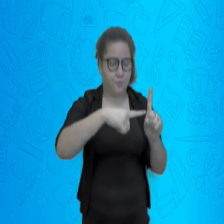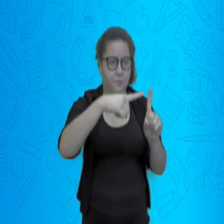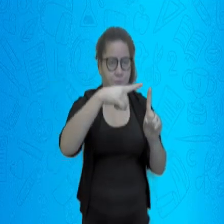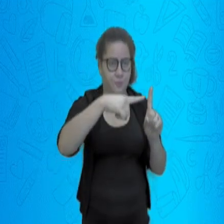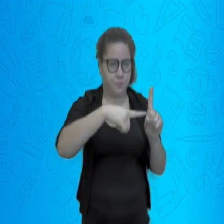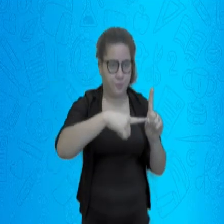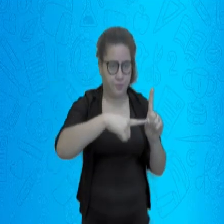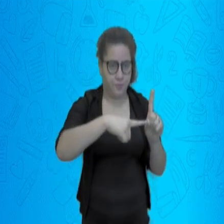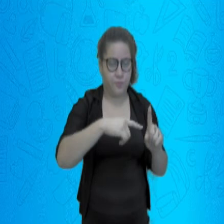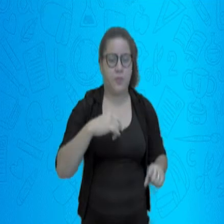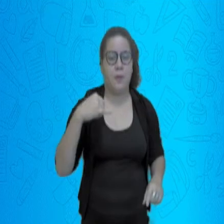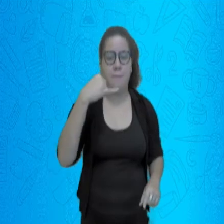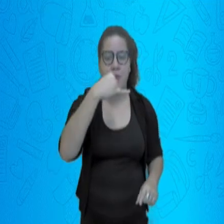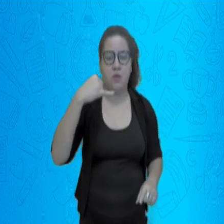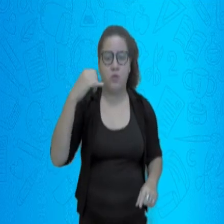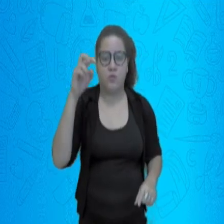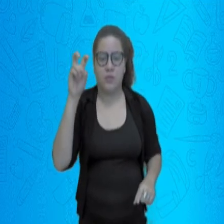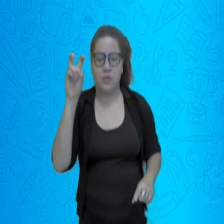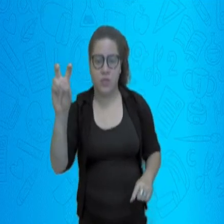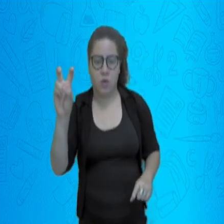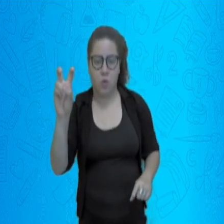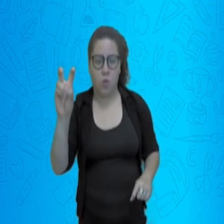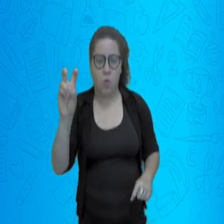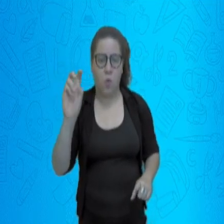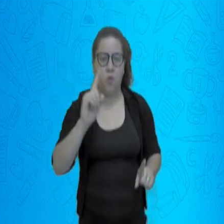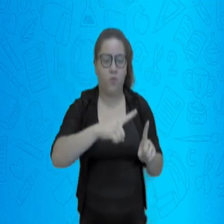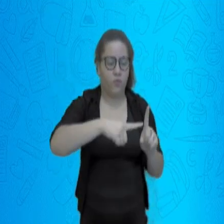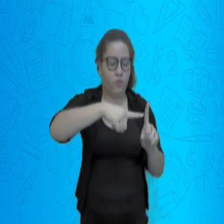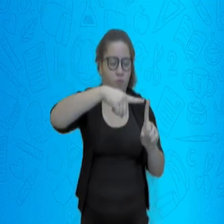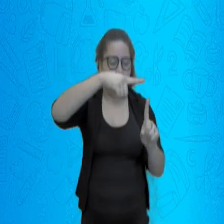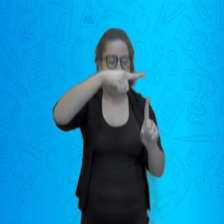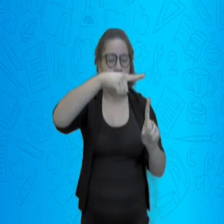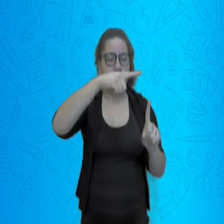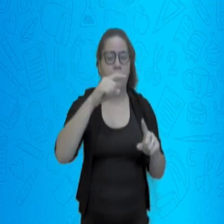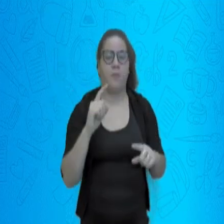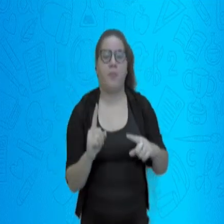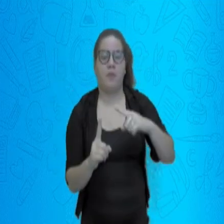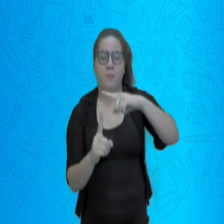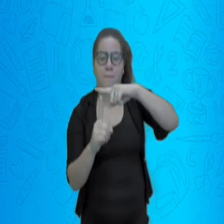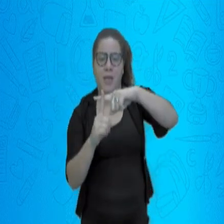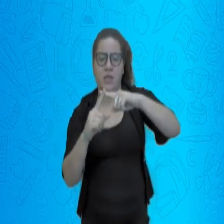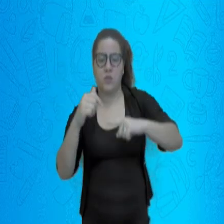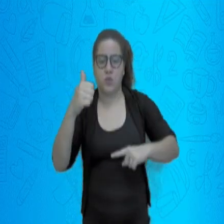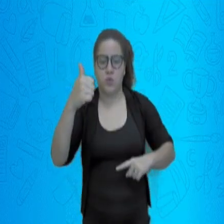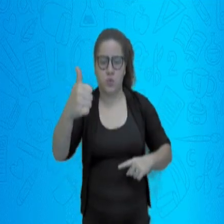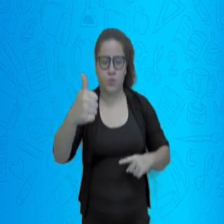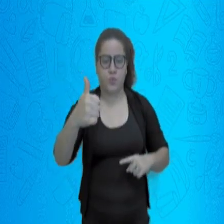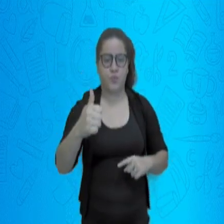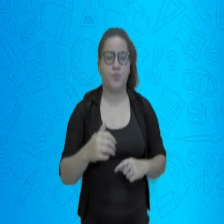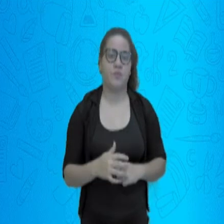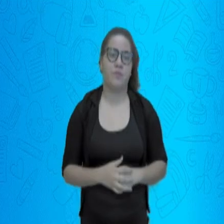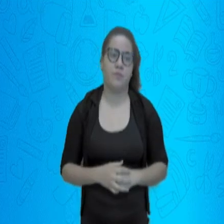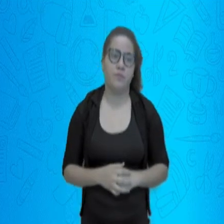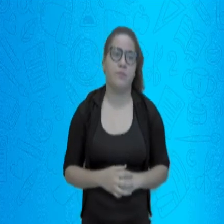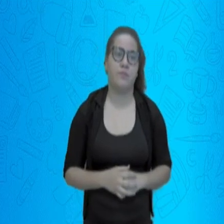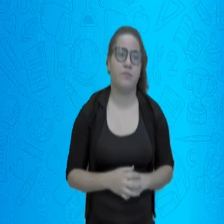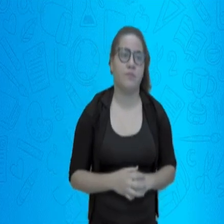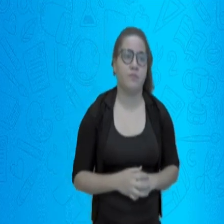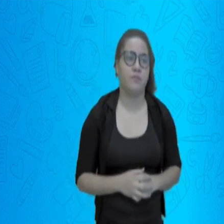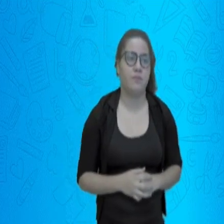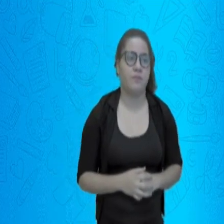dia, -5, e a temperatura máxima de +1, que foi a maior temperatura nesse